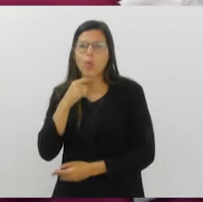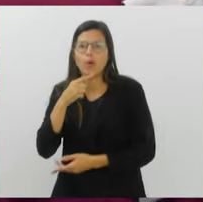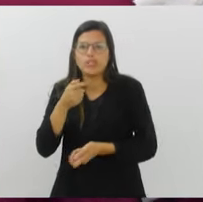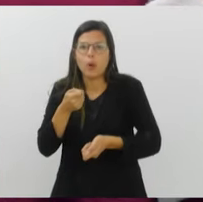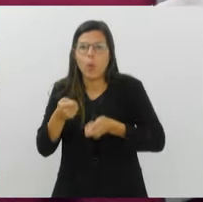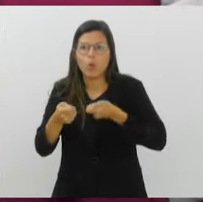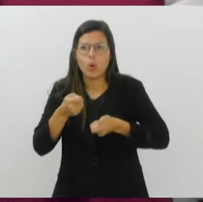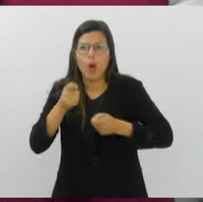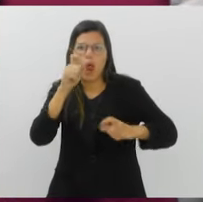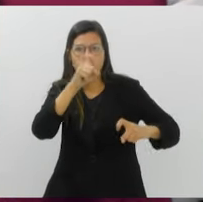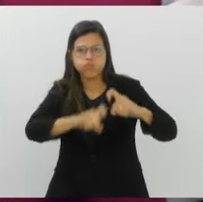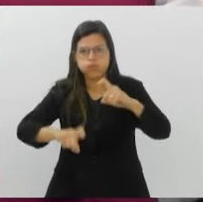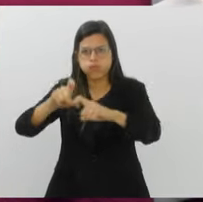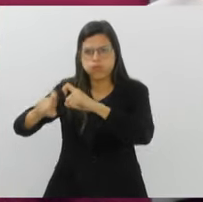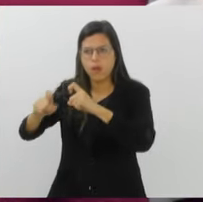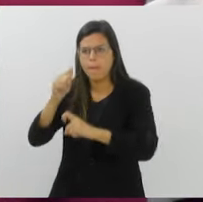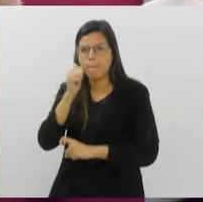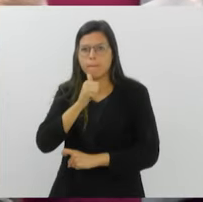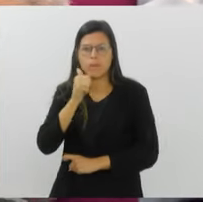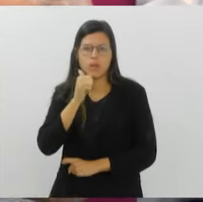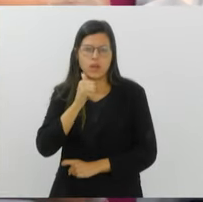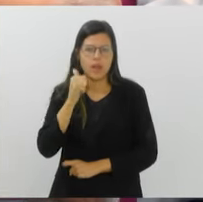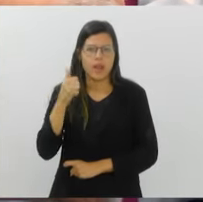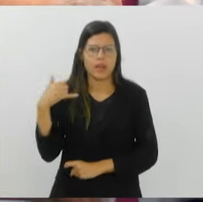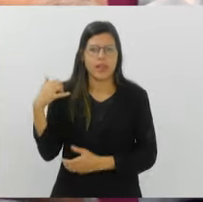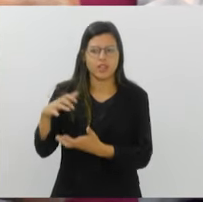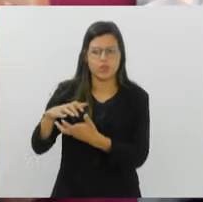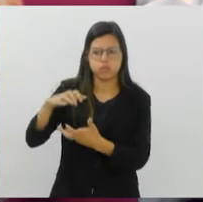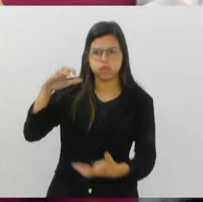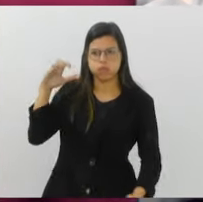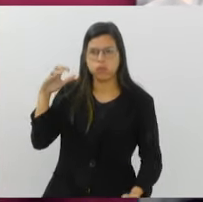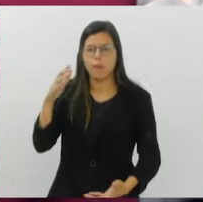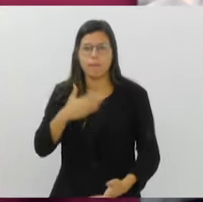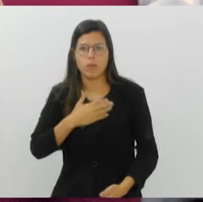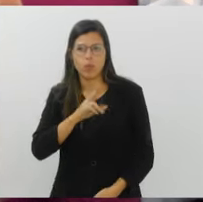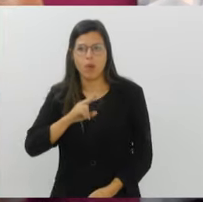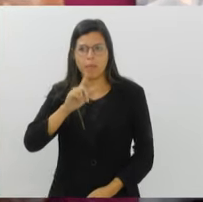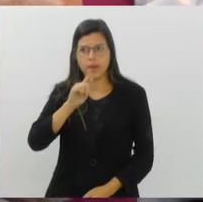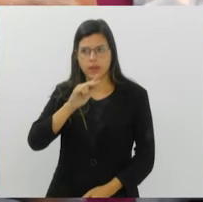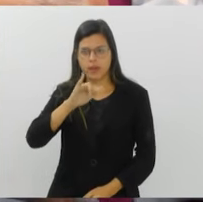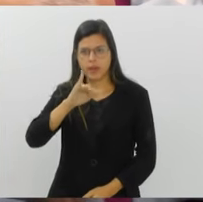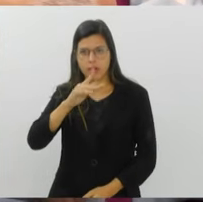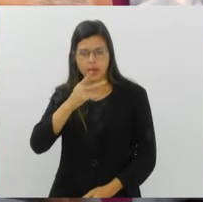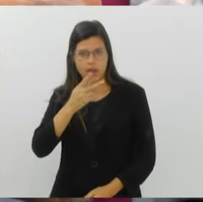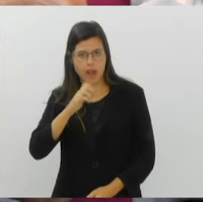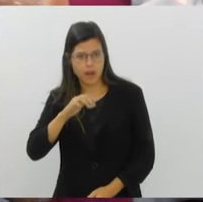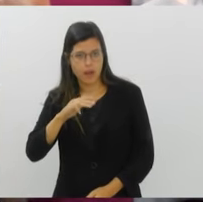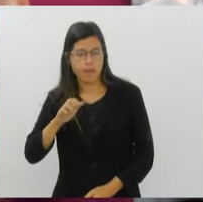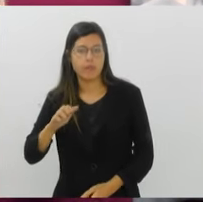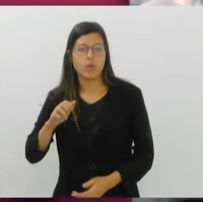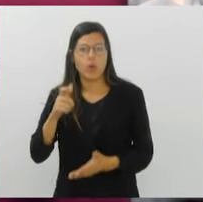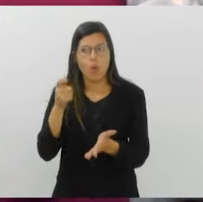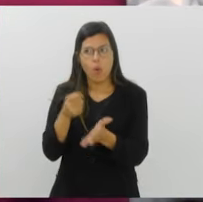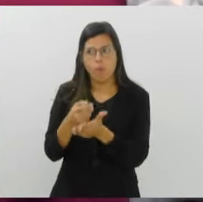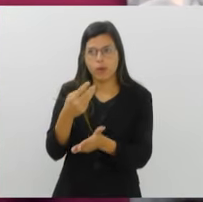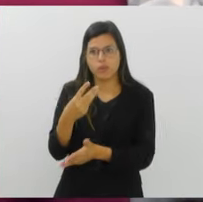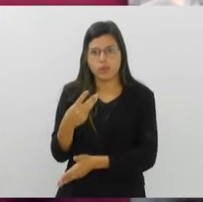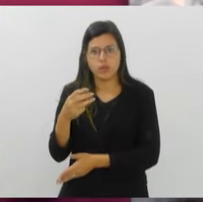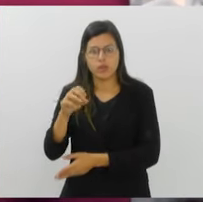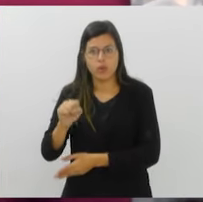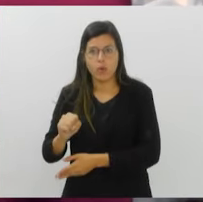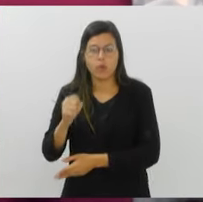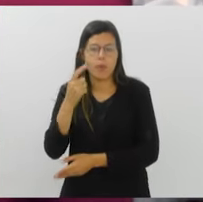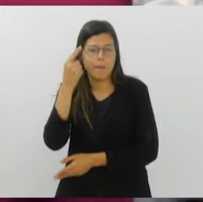estupro mulheres mais velhas. Meu nome é Guilherme e recentemente eu adquiri um 38. Estou pensando em ir até onde você